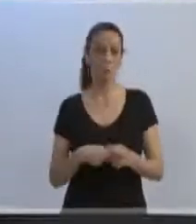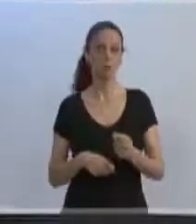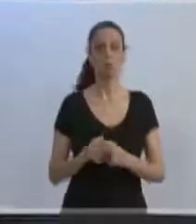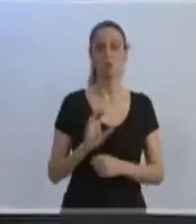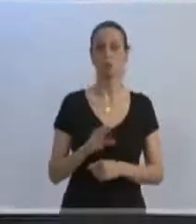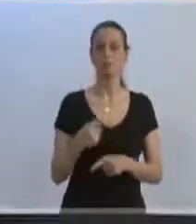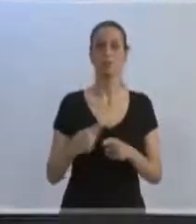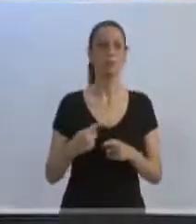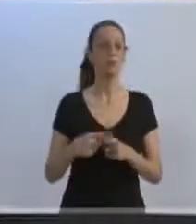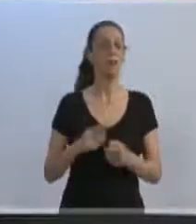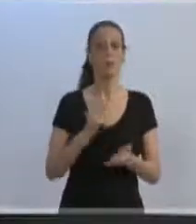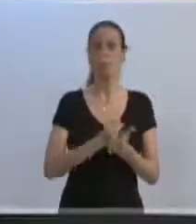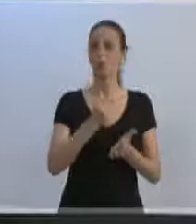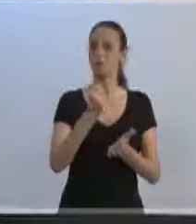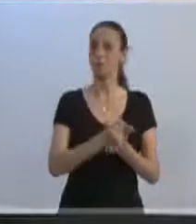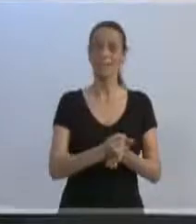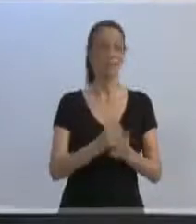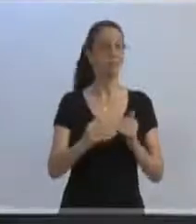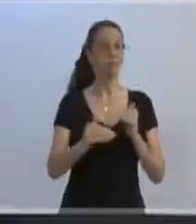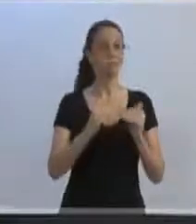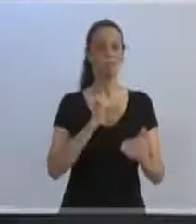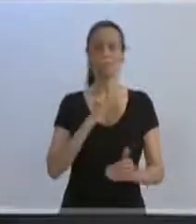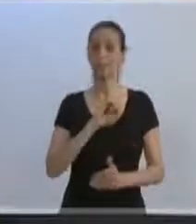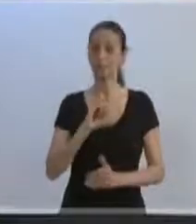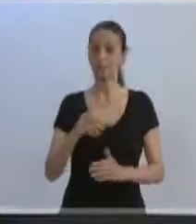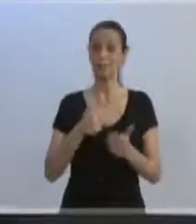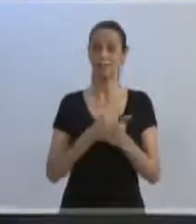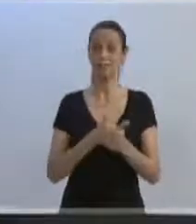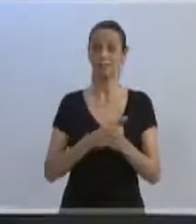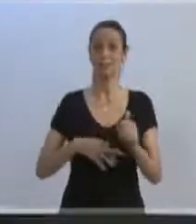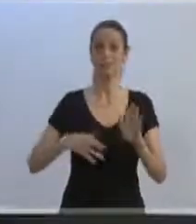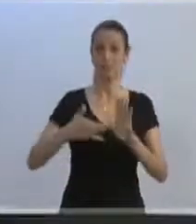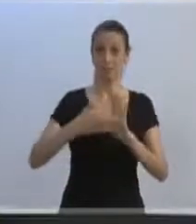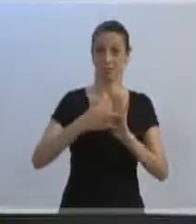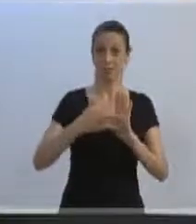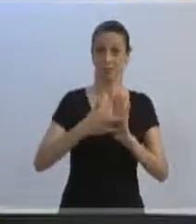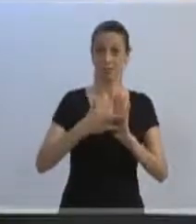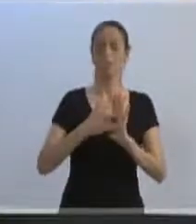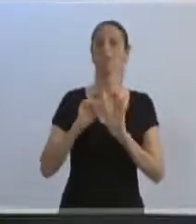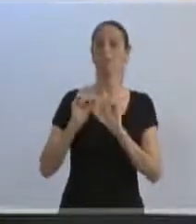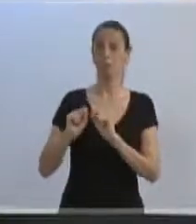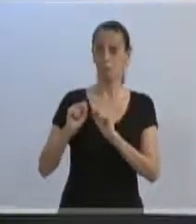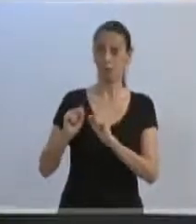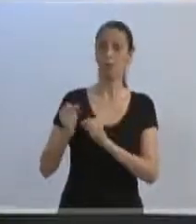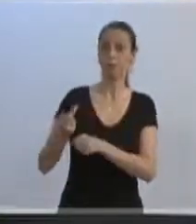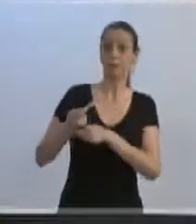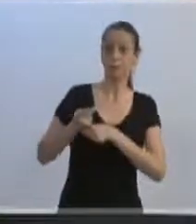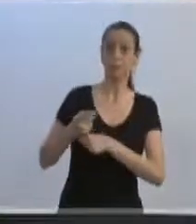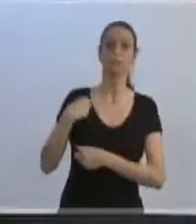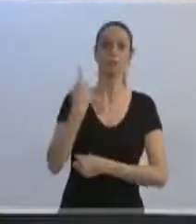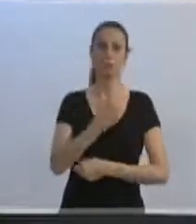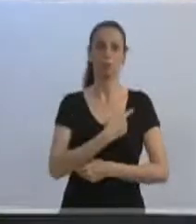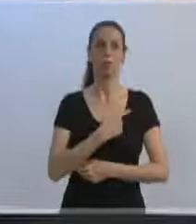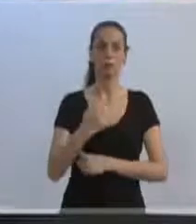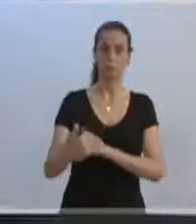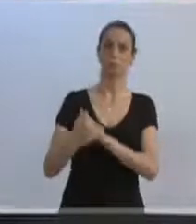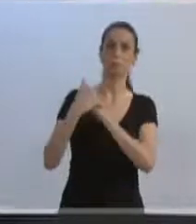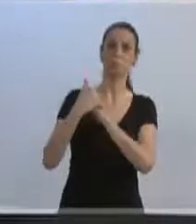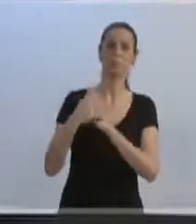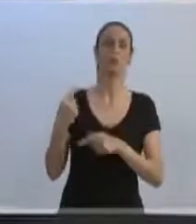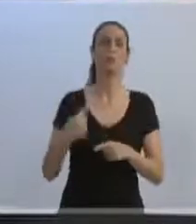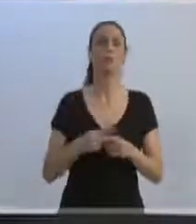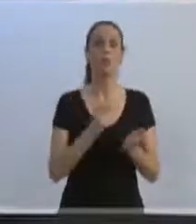houve um descumprimento do contrato nós fizemos de acordo com o nosso regime nós podemos ser caçados inclusive diga de passagem cassados sim há um descumprimento